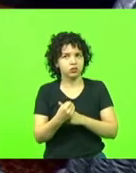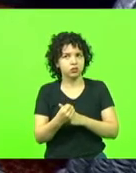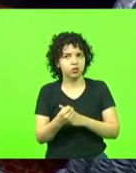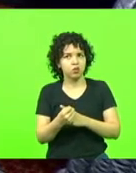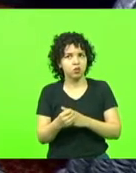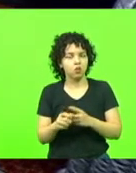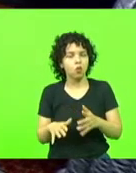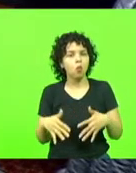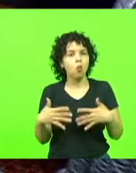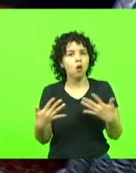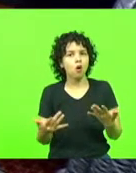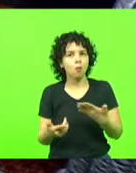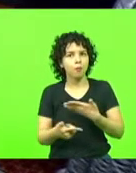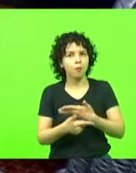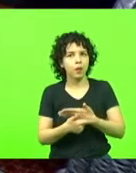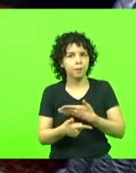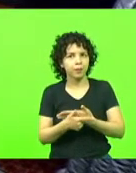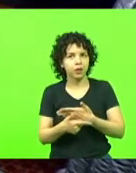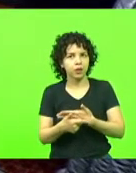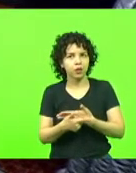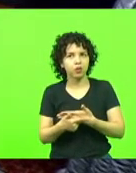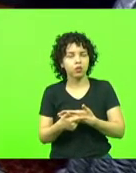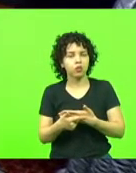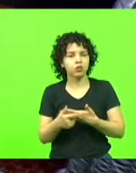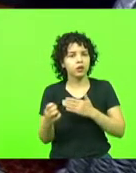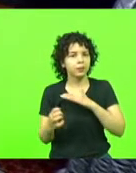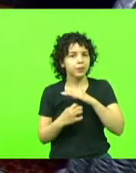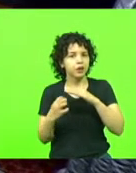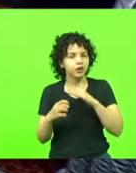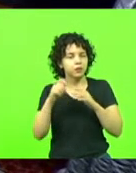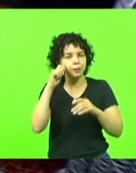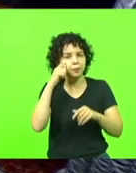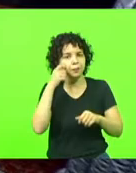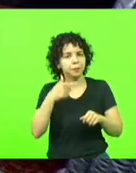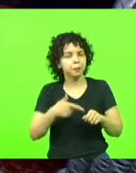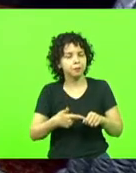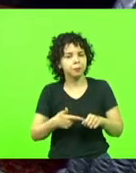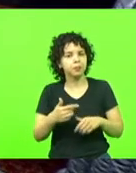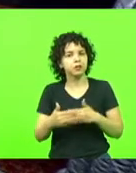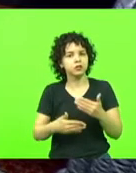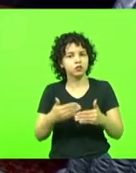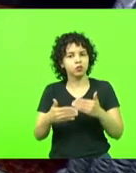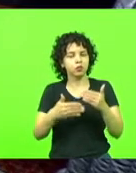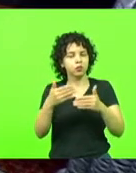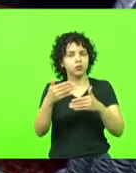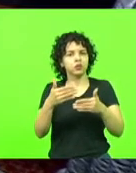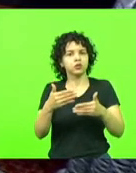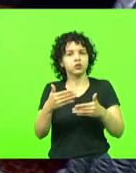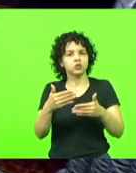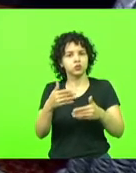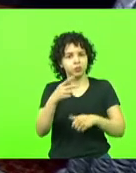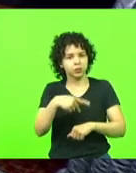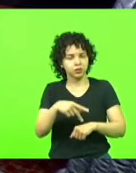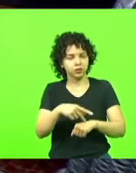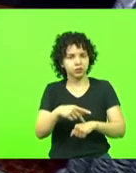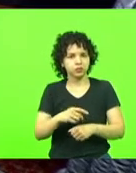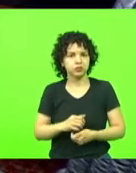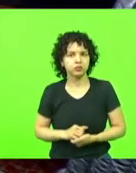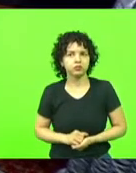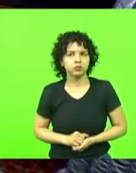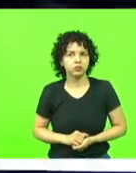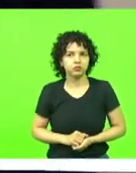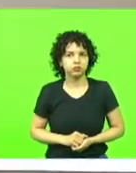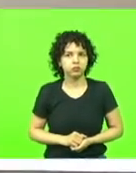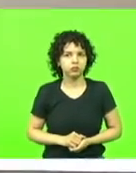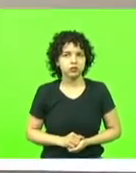realmente o papel da Petrobras no desenvolvimento do nosso país? Parabéns, Márcio. Continua